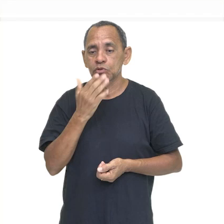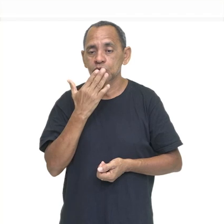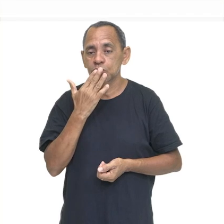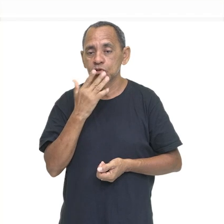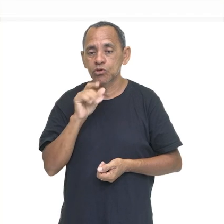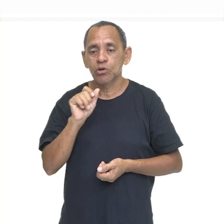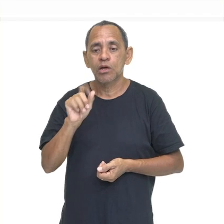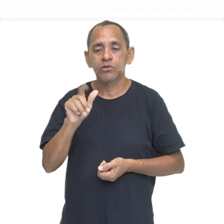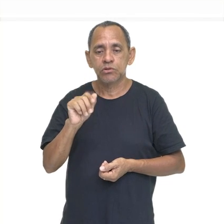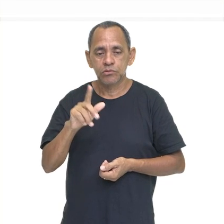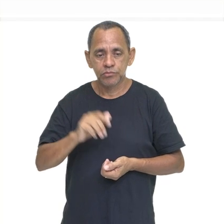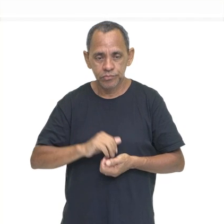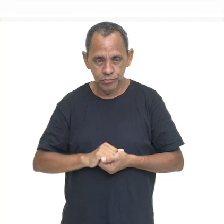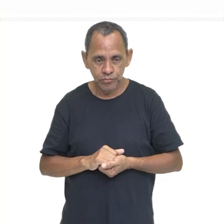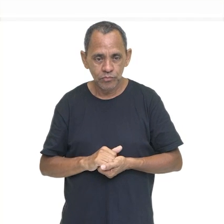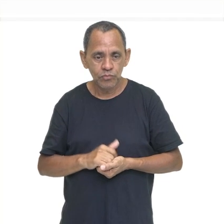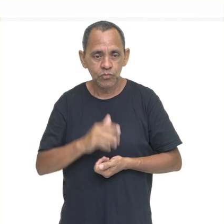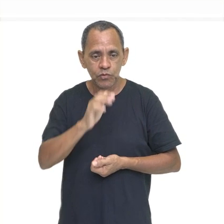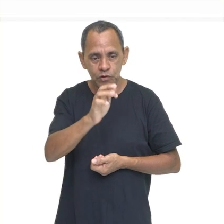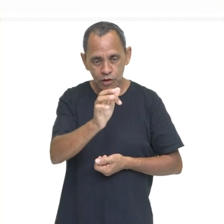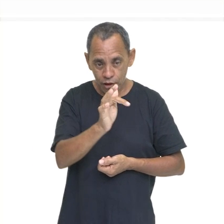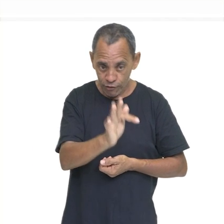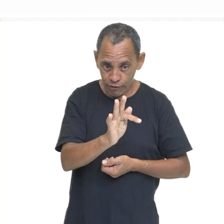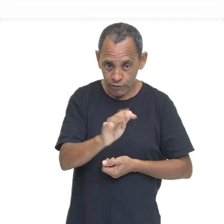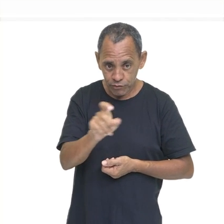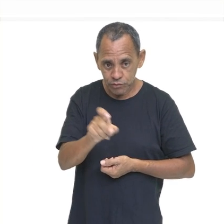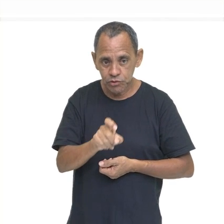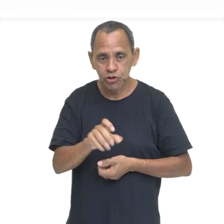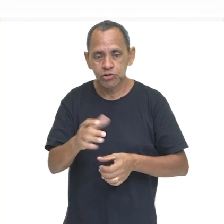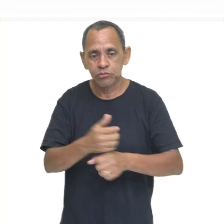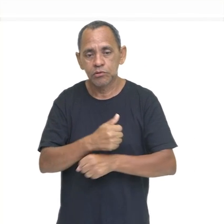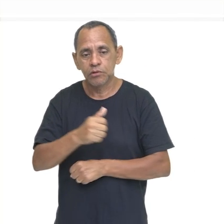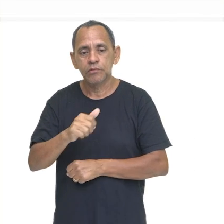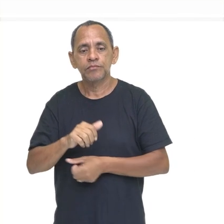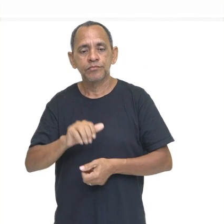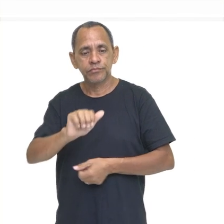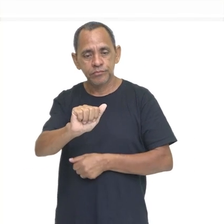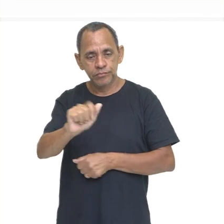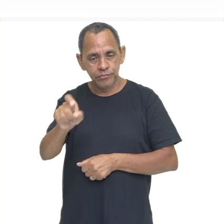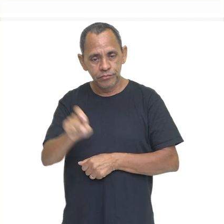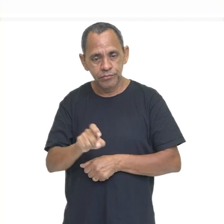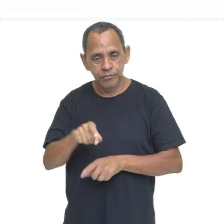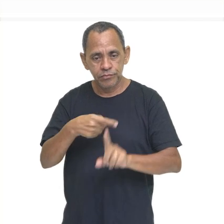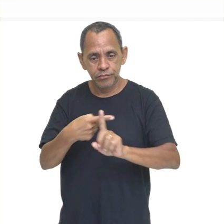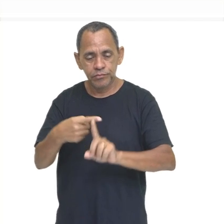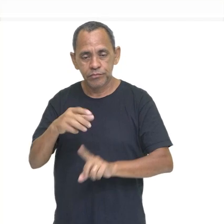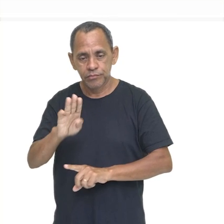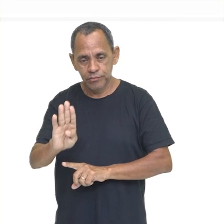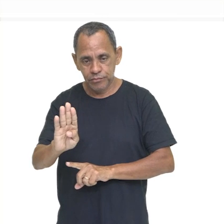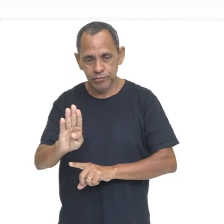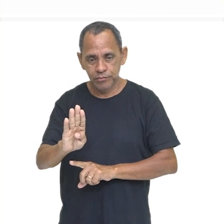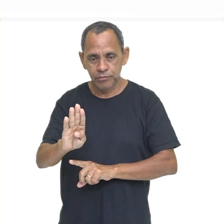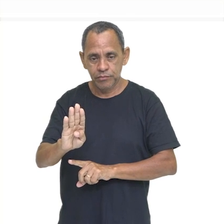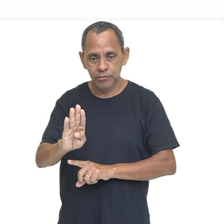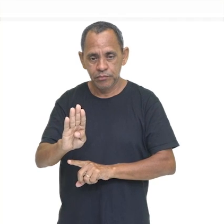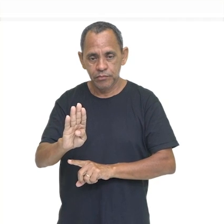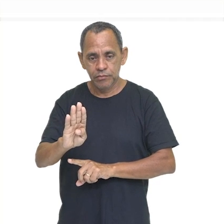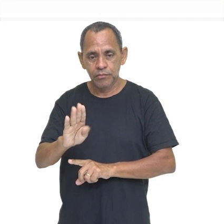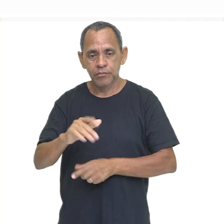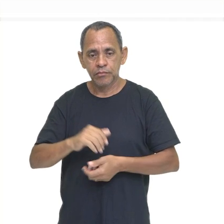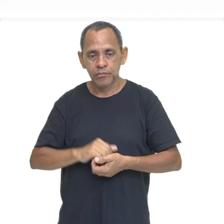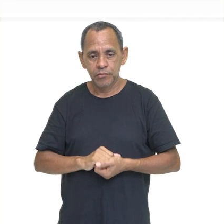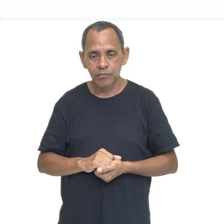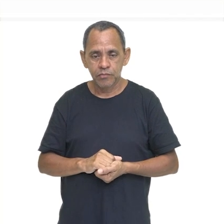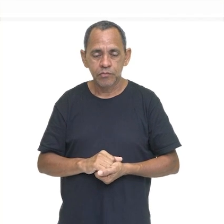f Dex é igual a ax + B né forma geral o a não é